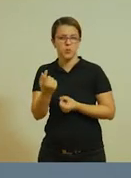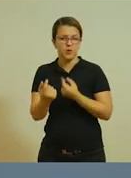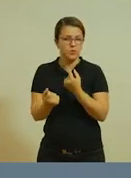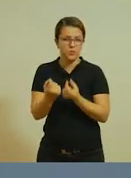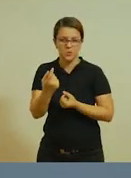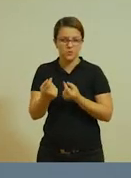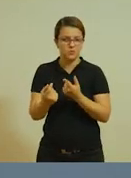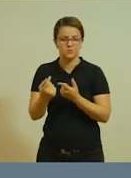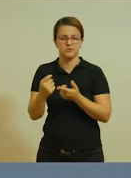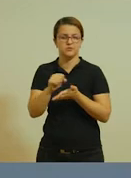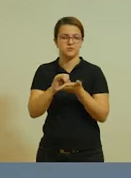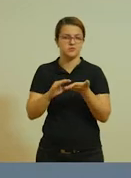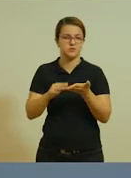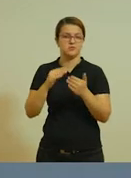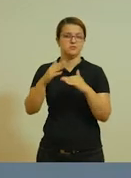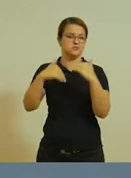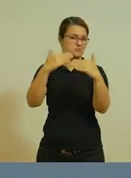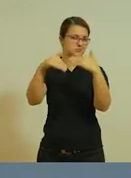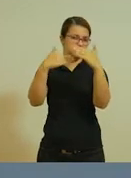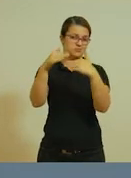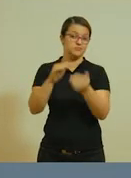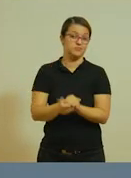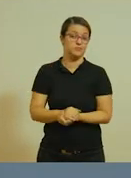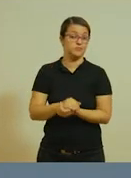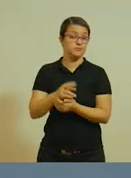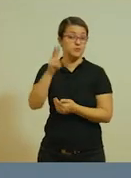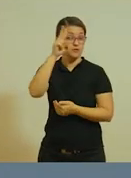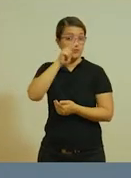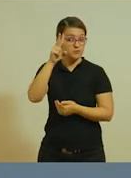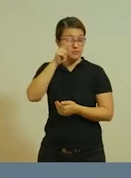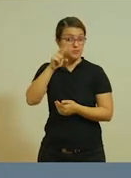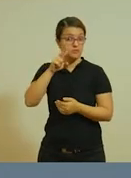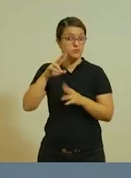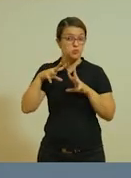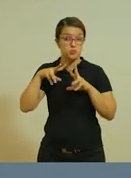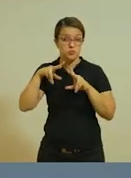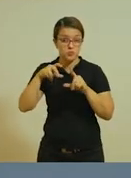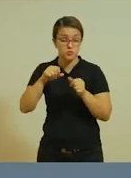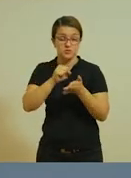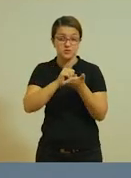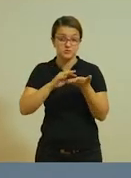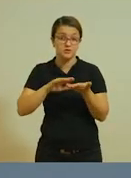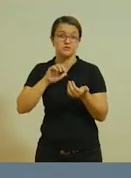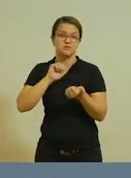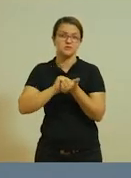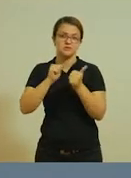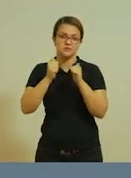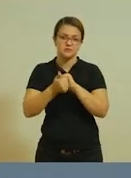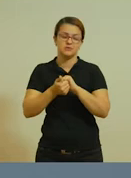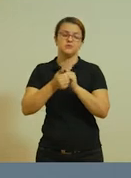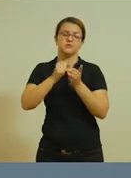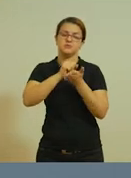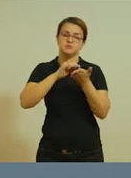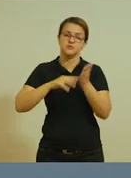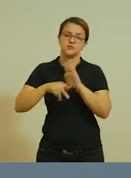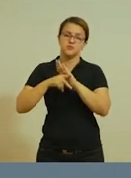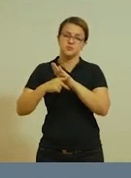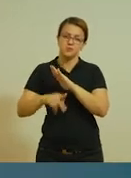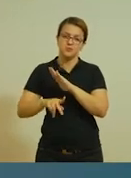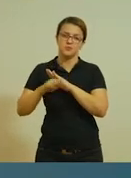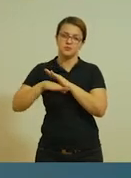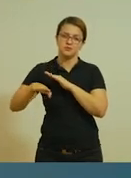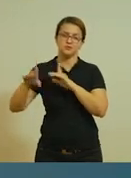serem desenvolvidas. Lembrando que todas as atividades têm adaptações para as crianças com